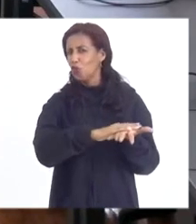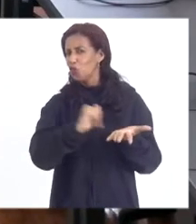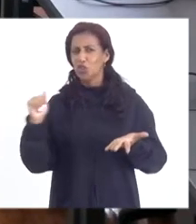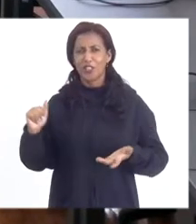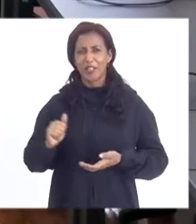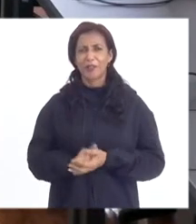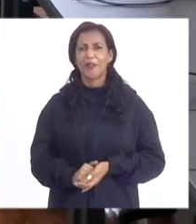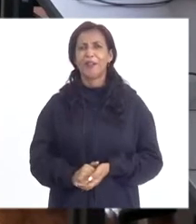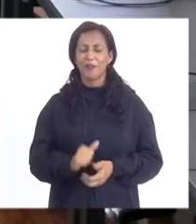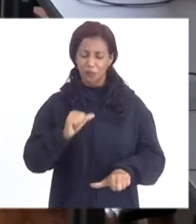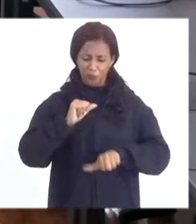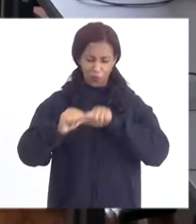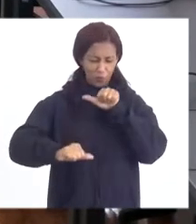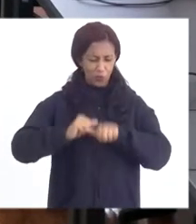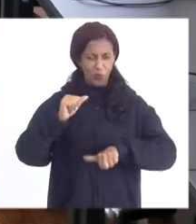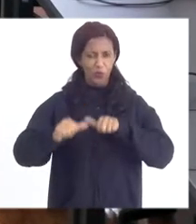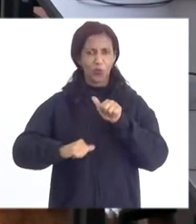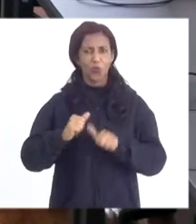quero propor a modificação